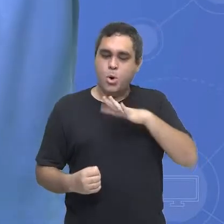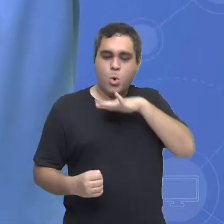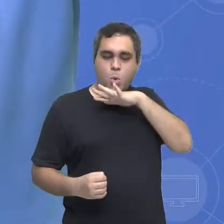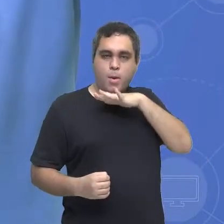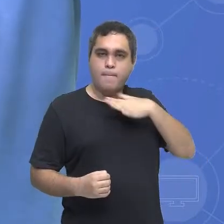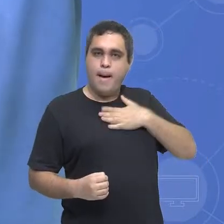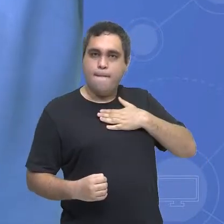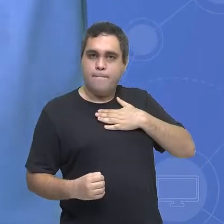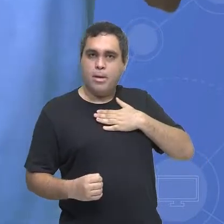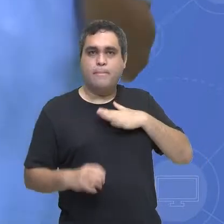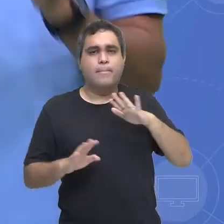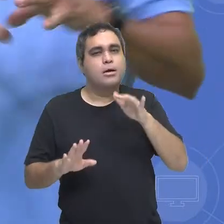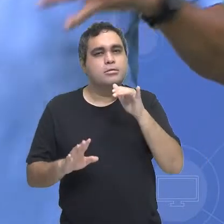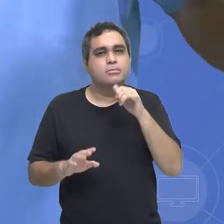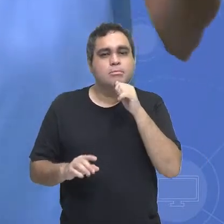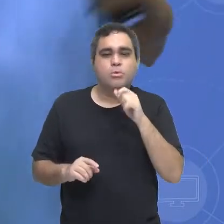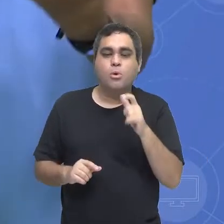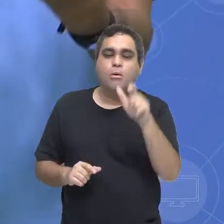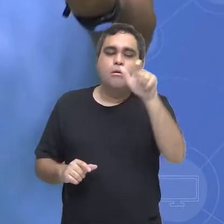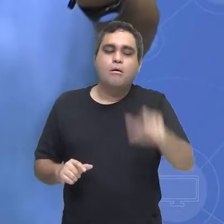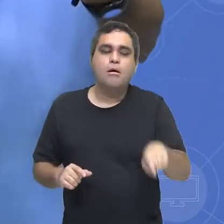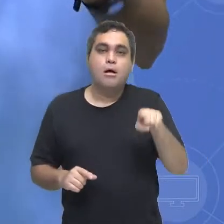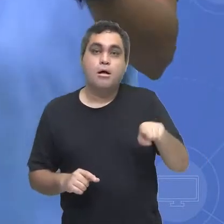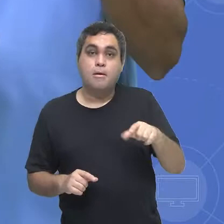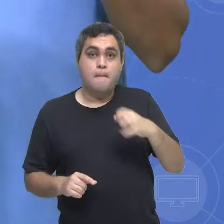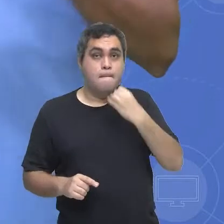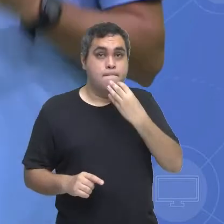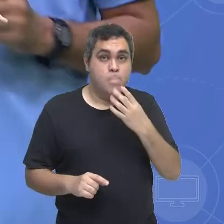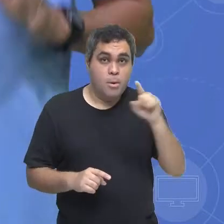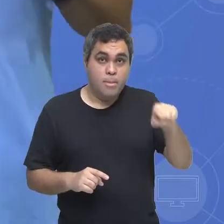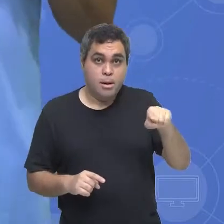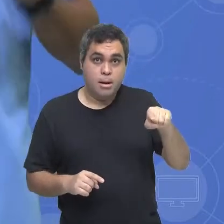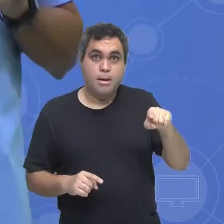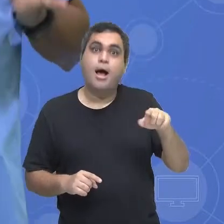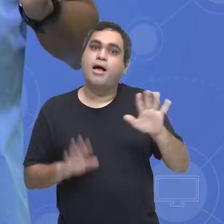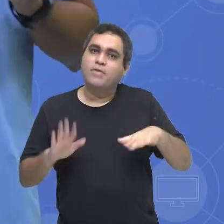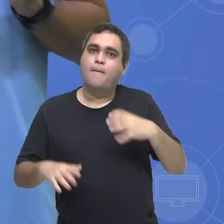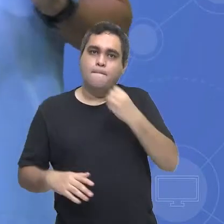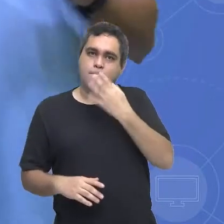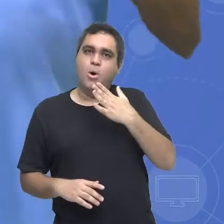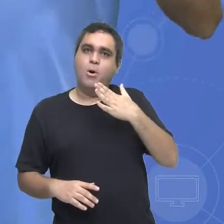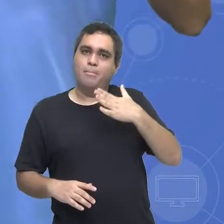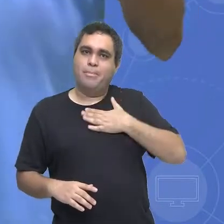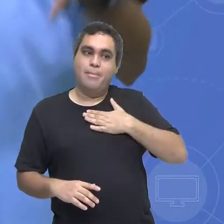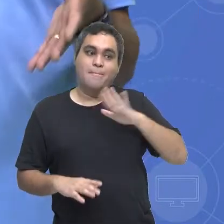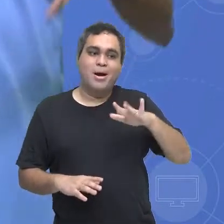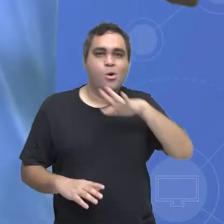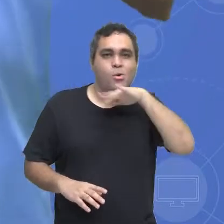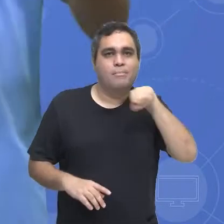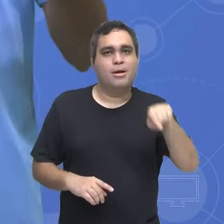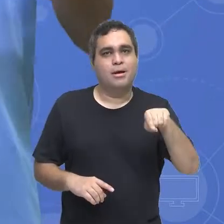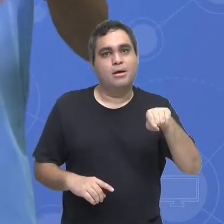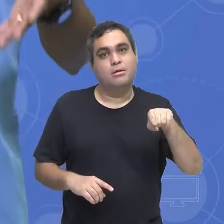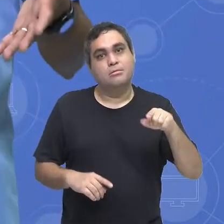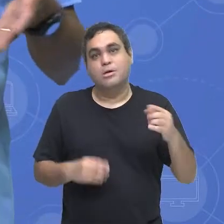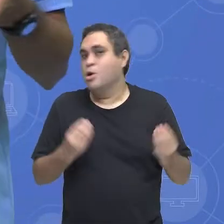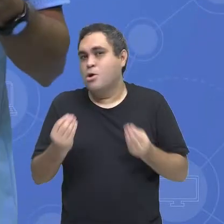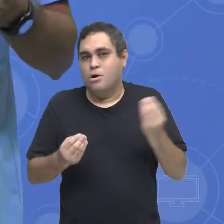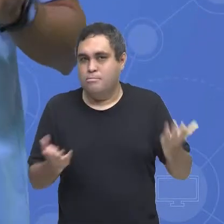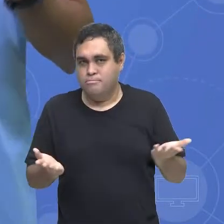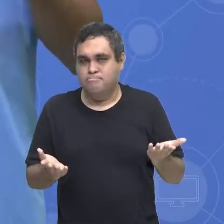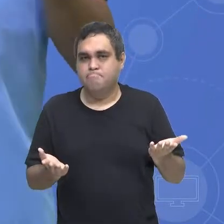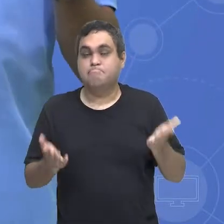também para o outro, né, que está participando desse processo comigo, tá bom? Então, o que acontece? No momento em que eu vou tomar